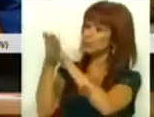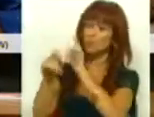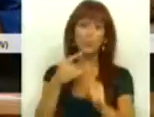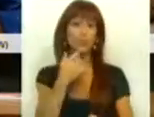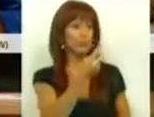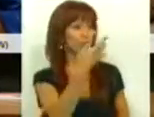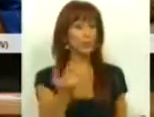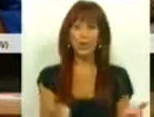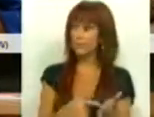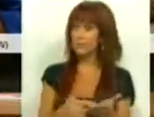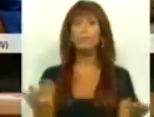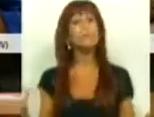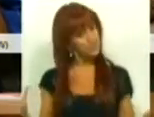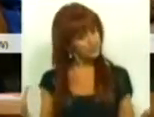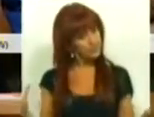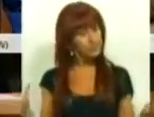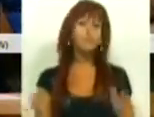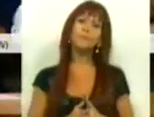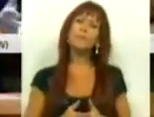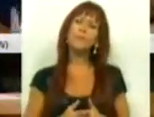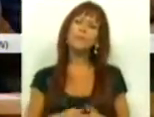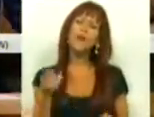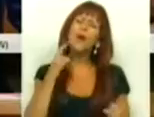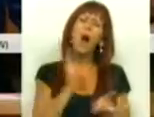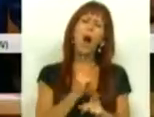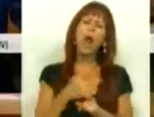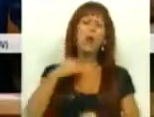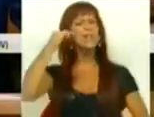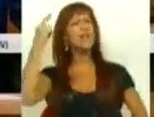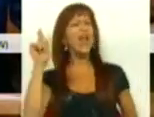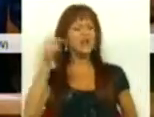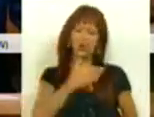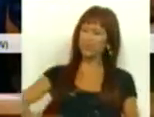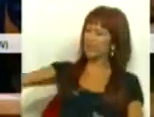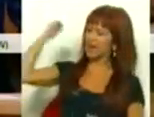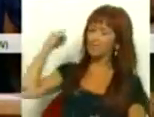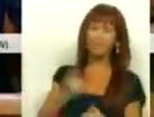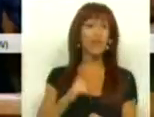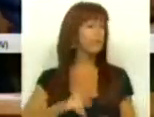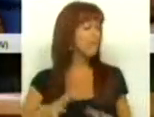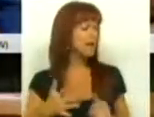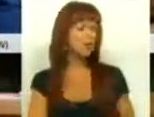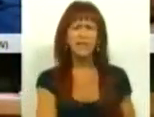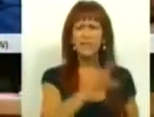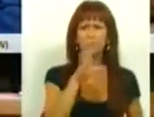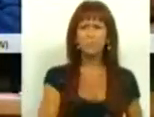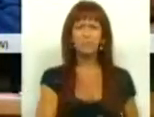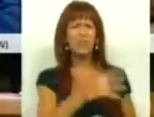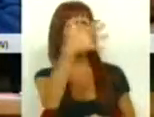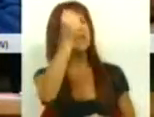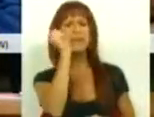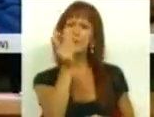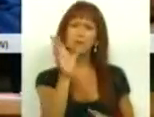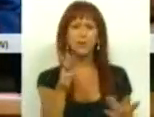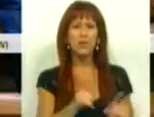de que muitos estamos necessitados. Regresso agora à nossa viagem pelo passado. Durante cerca de década e